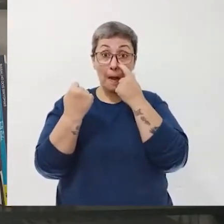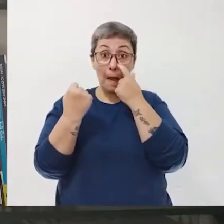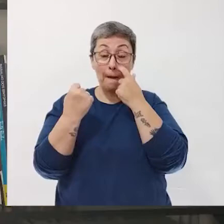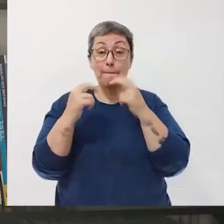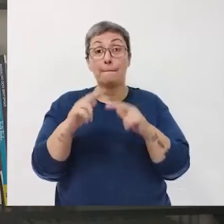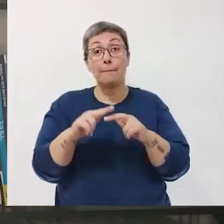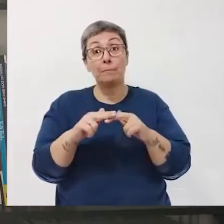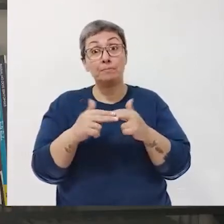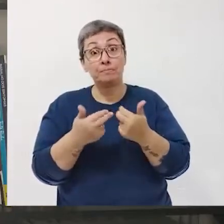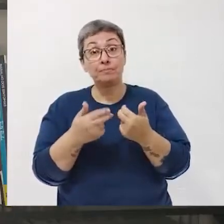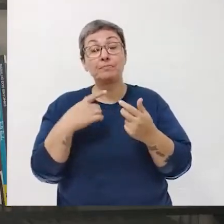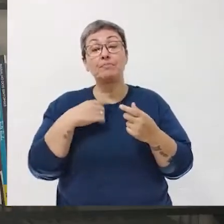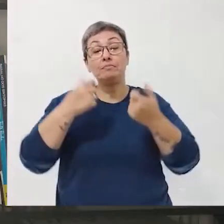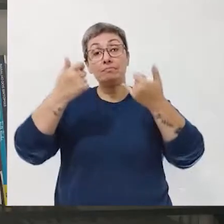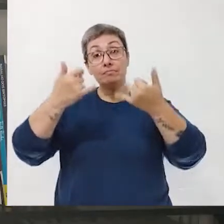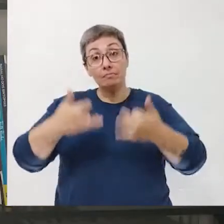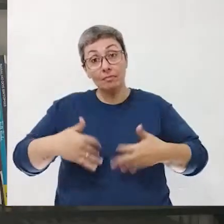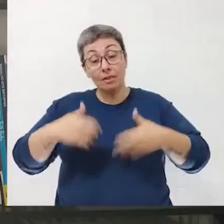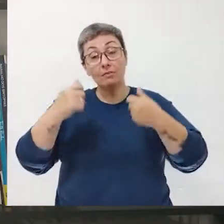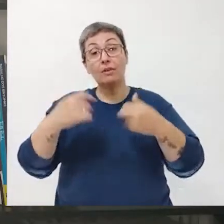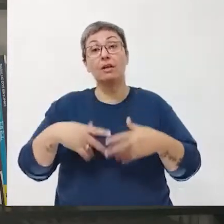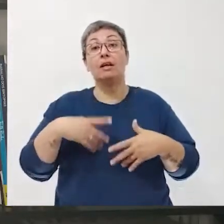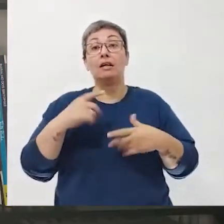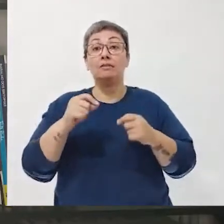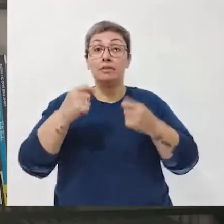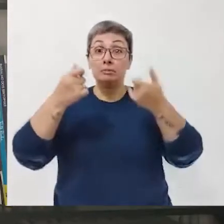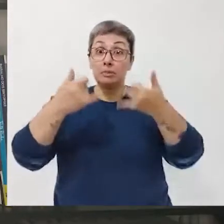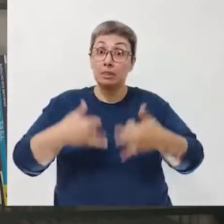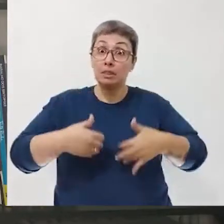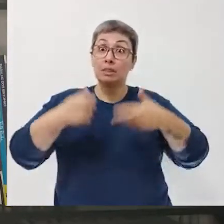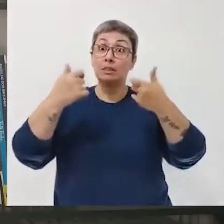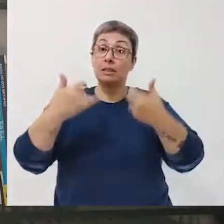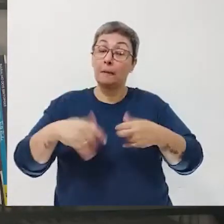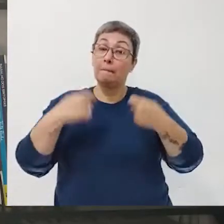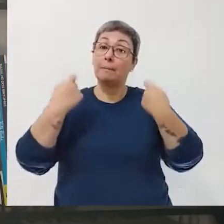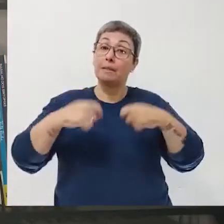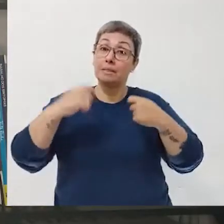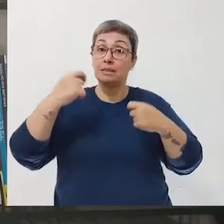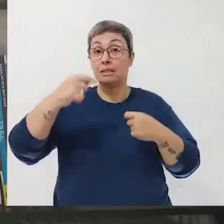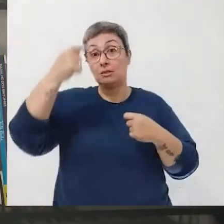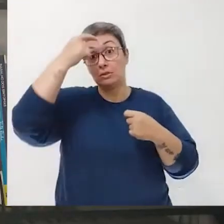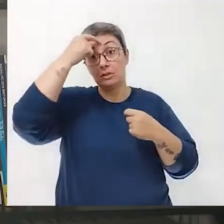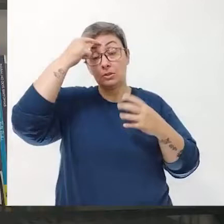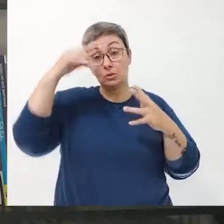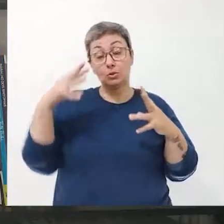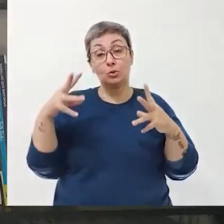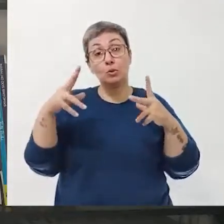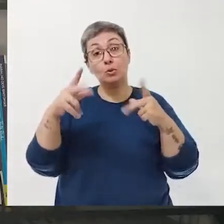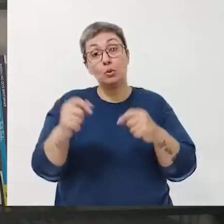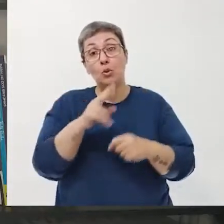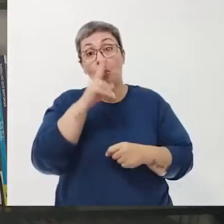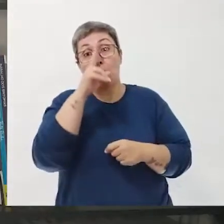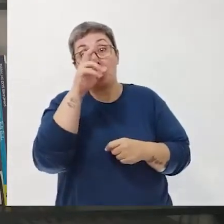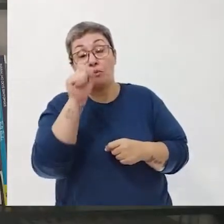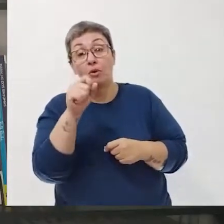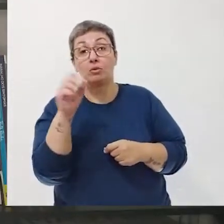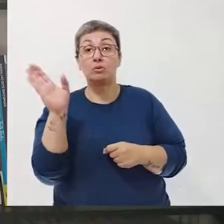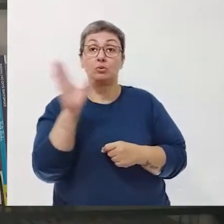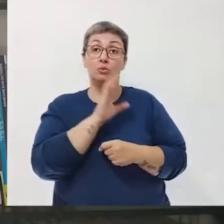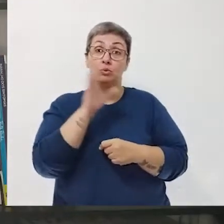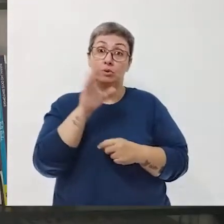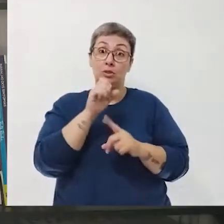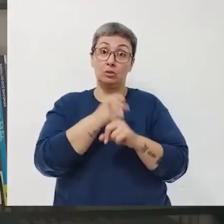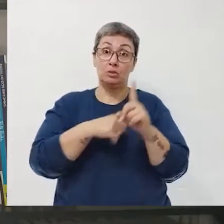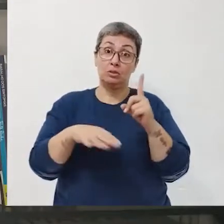Por isso que a gente fala bastante e se faz necessário essa conscientização geral, forte e urgente da